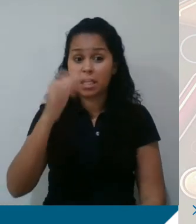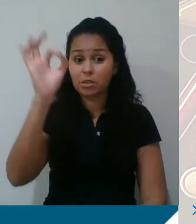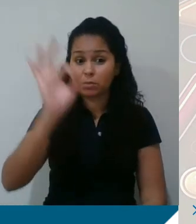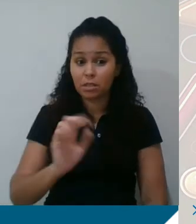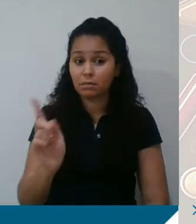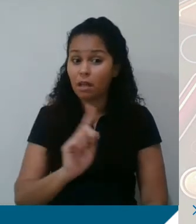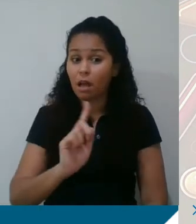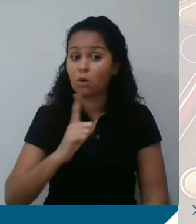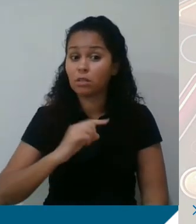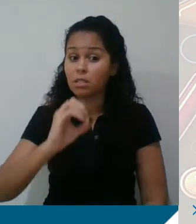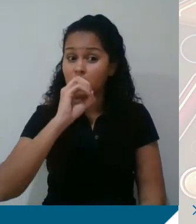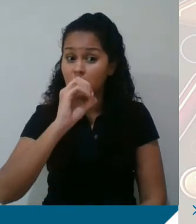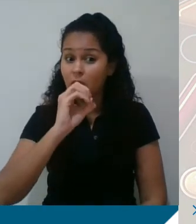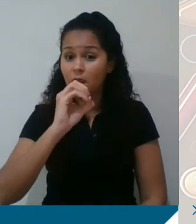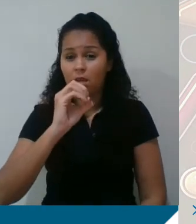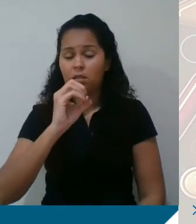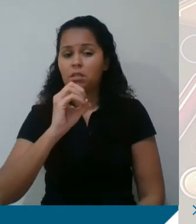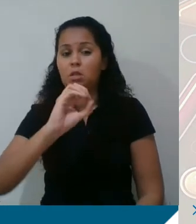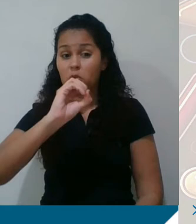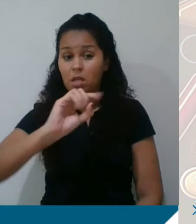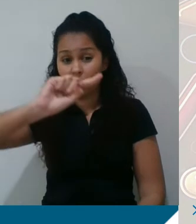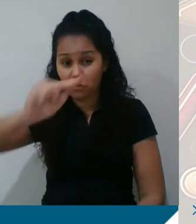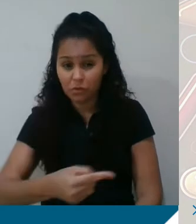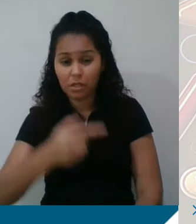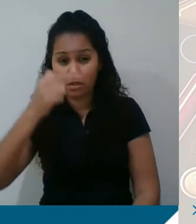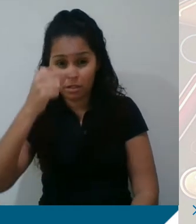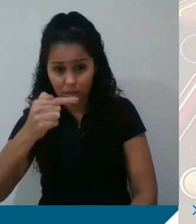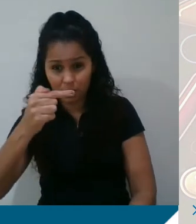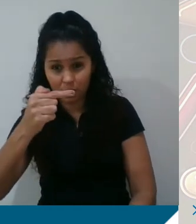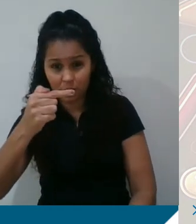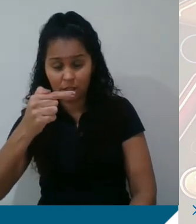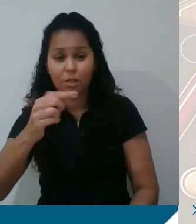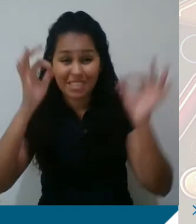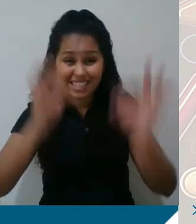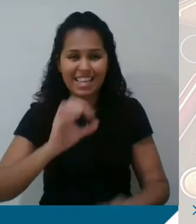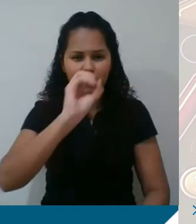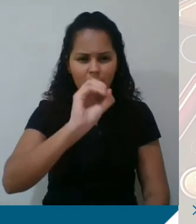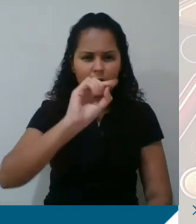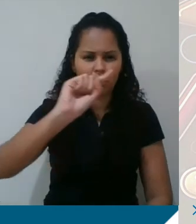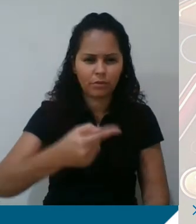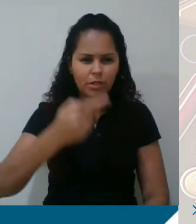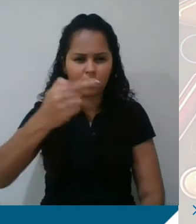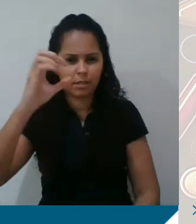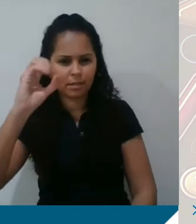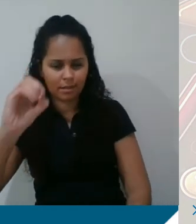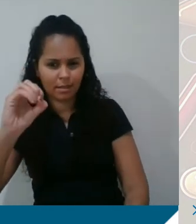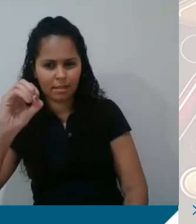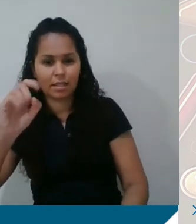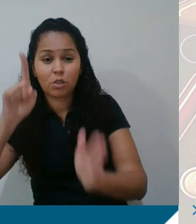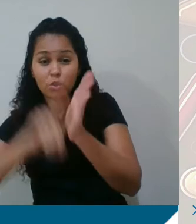dizer 7%, porque tem um zero oculto ali. Então, onde você está vendo 0,7, leia-se 0,70. Se